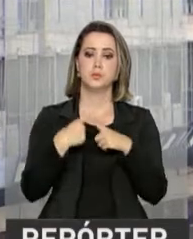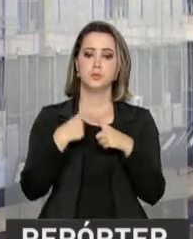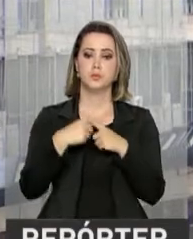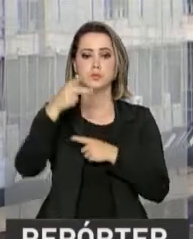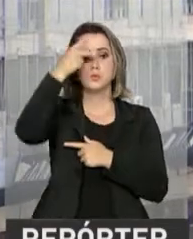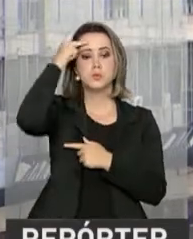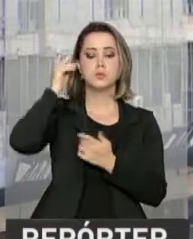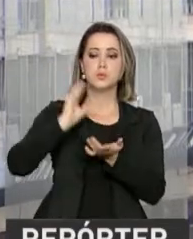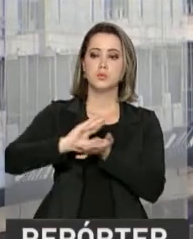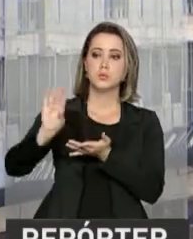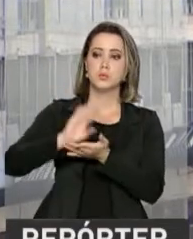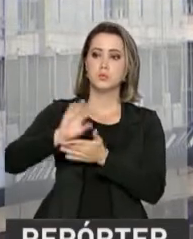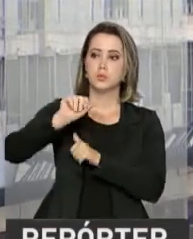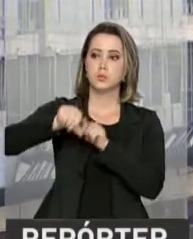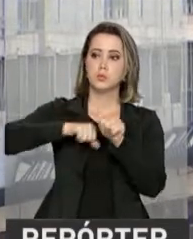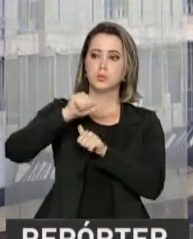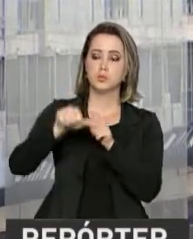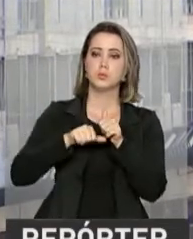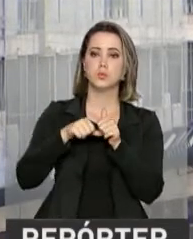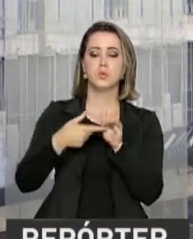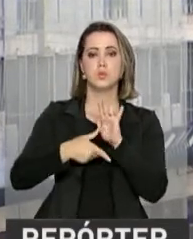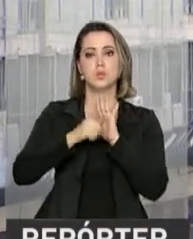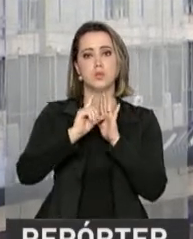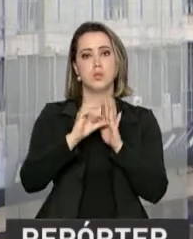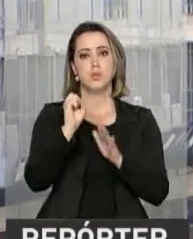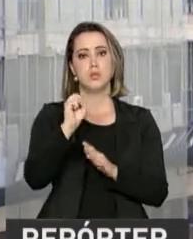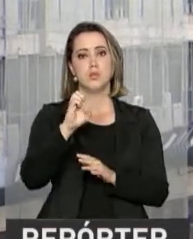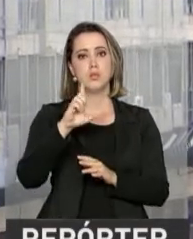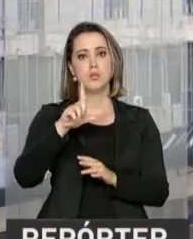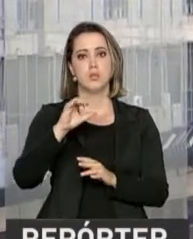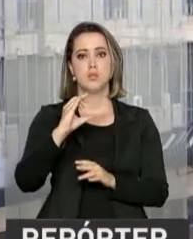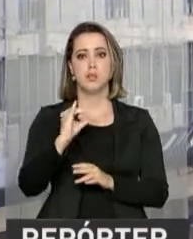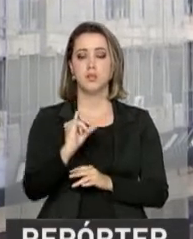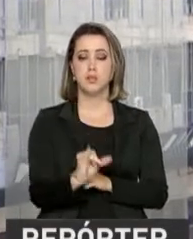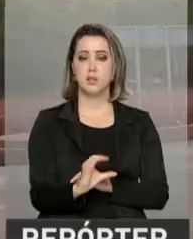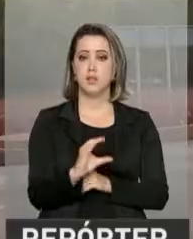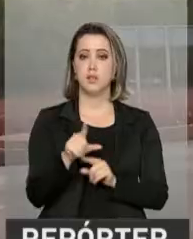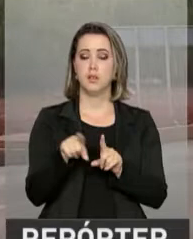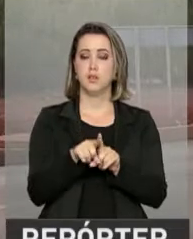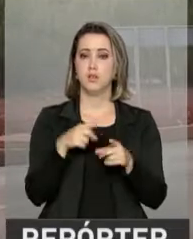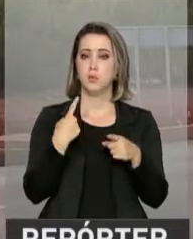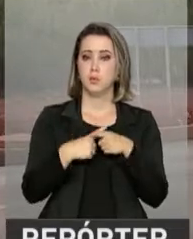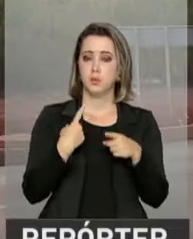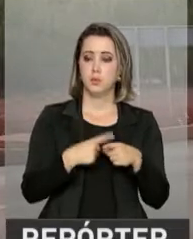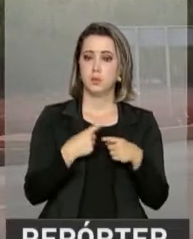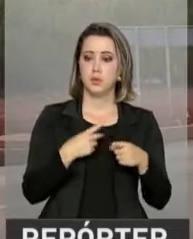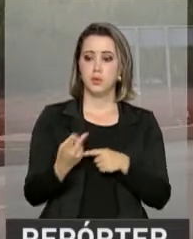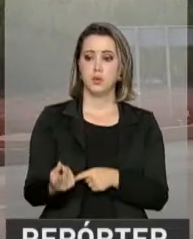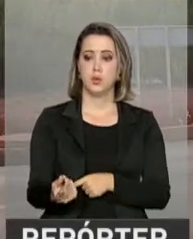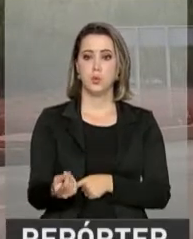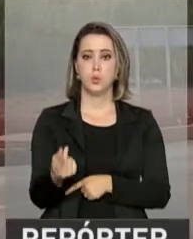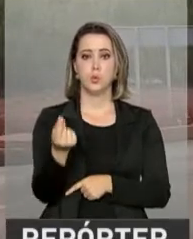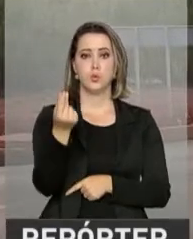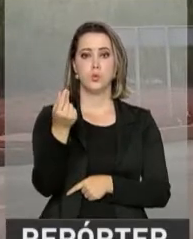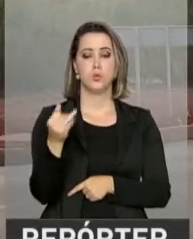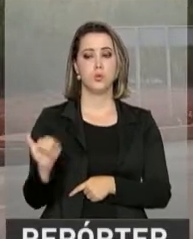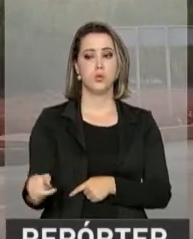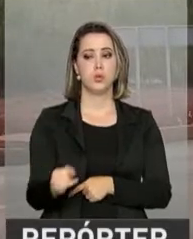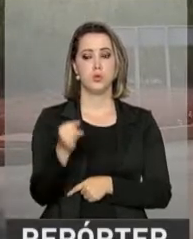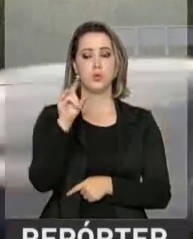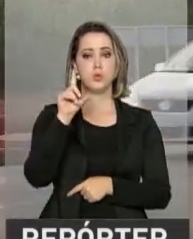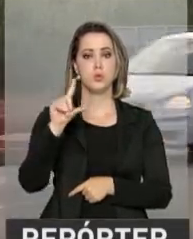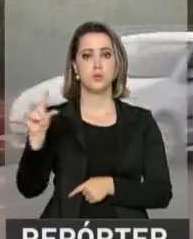investidores devem migrar de aplicações que têm a selic como referência já que o rendimento passa a ser menor e